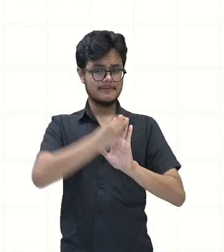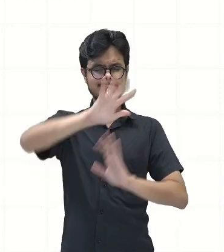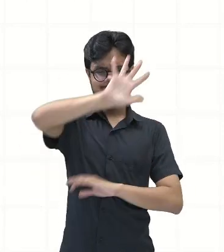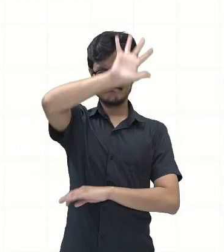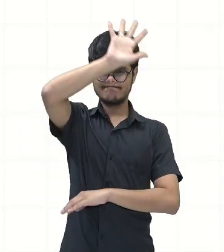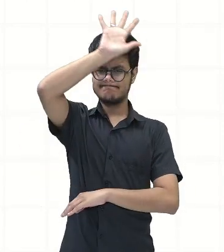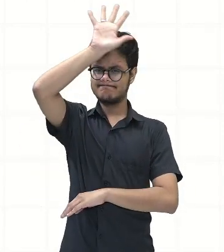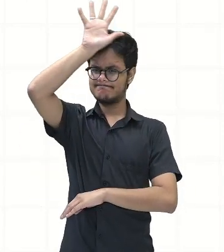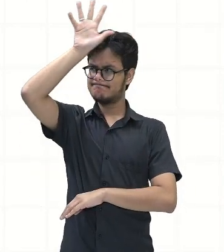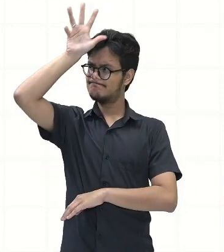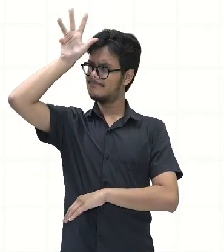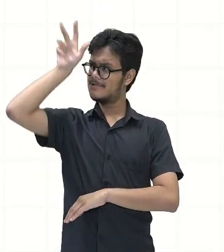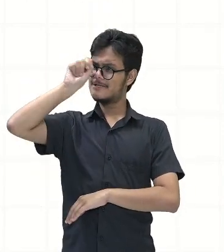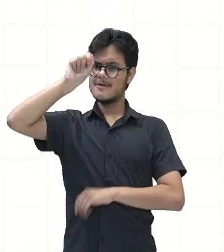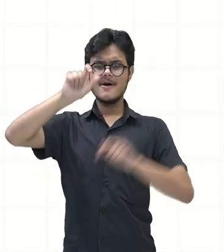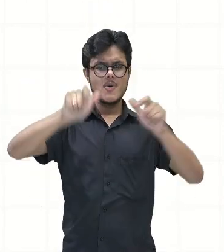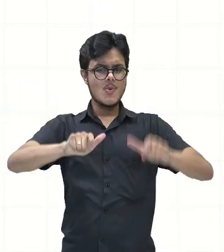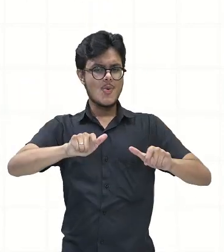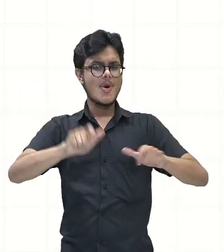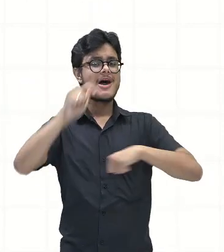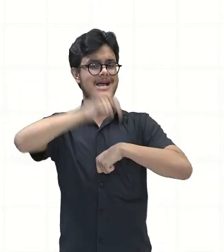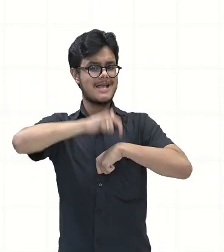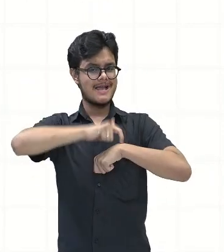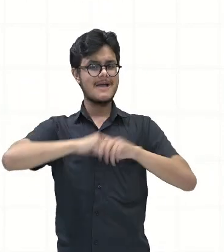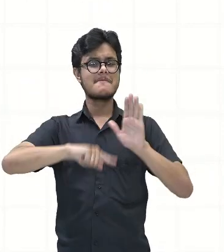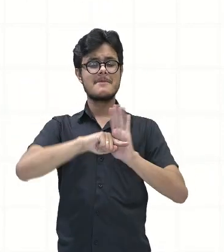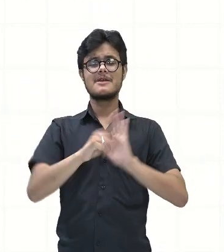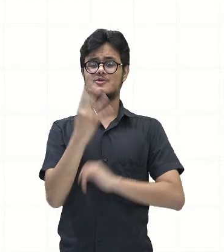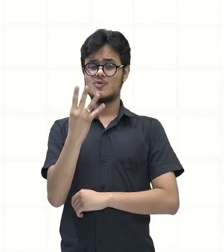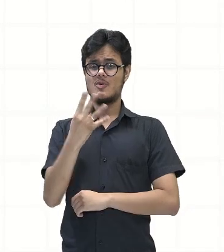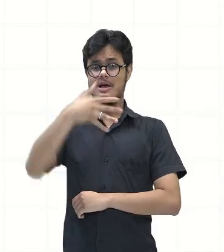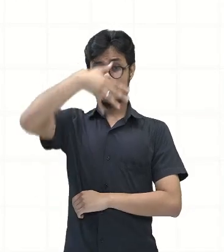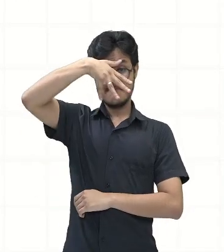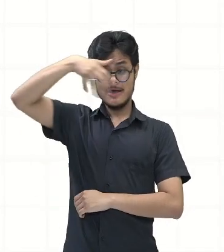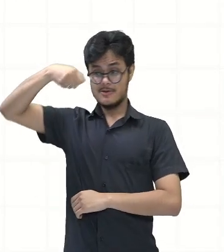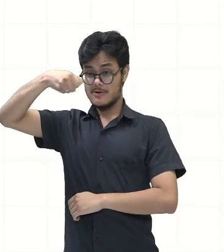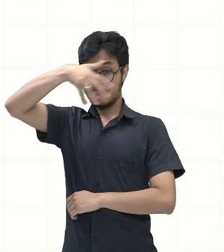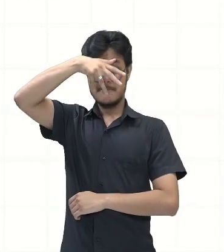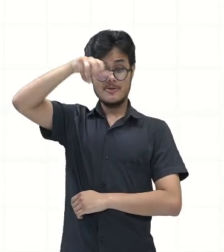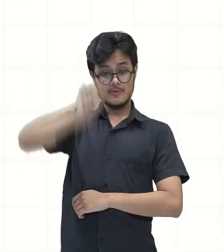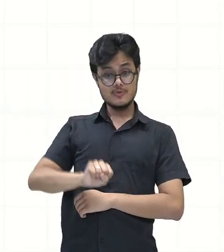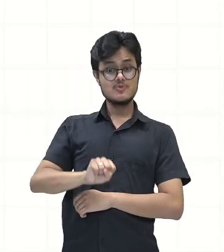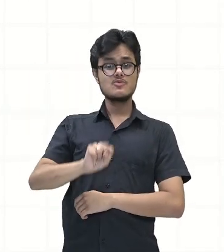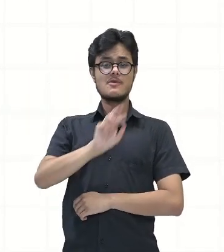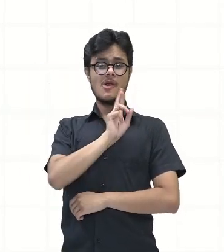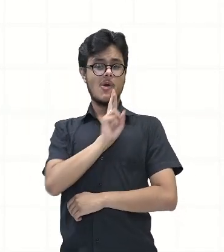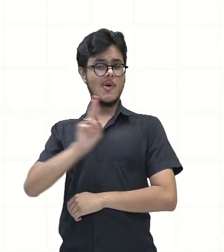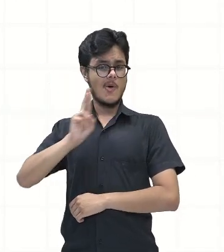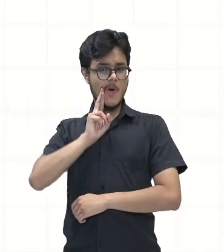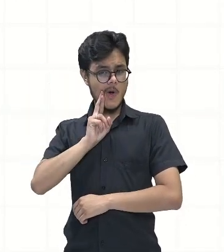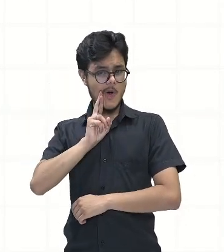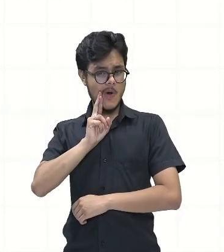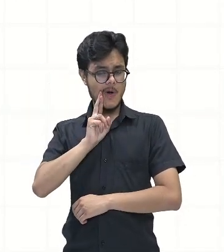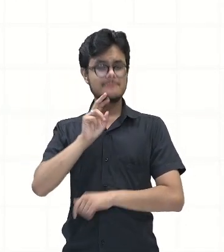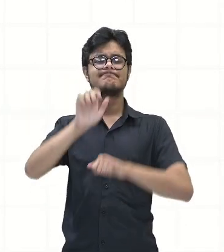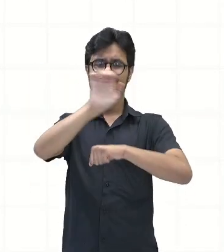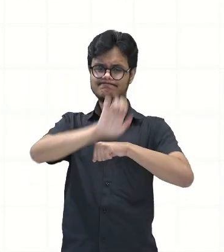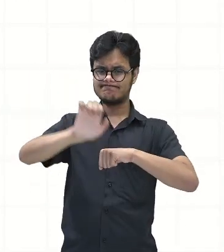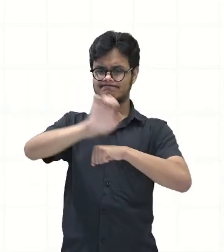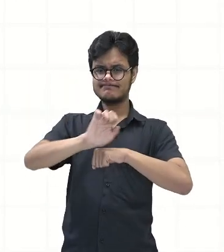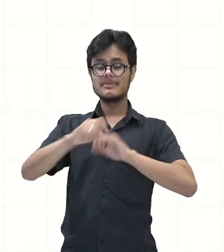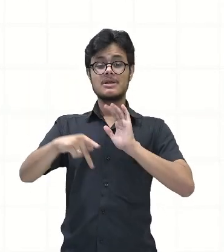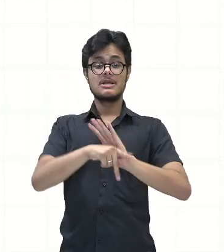maior parte. E aí vai abranger também o Mato Grosso do Sul, Roraima, certo? E nós temos também o